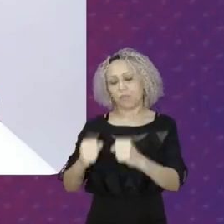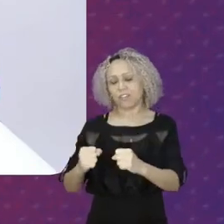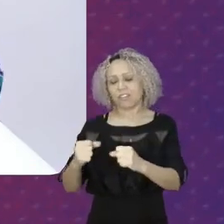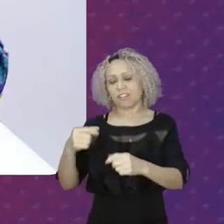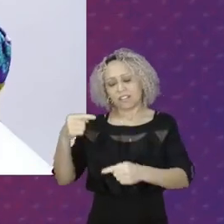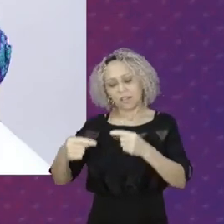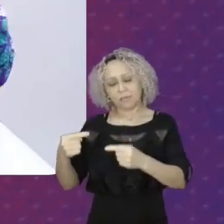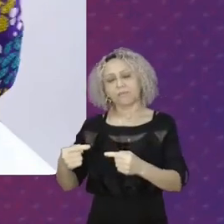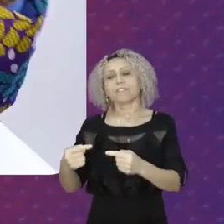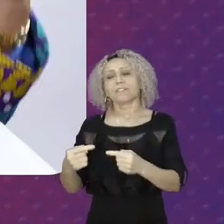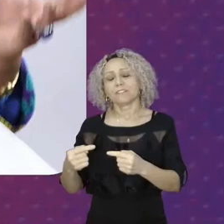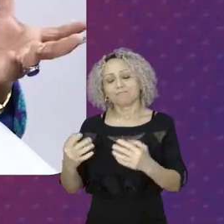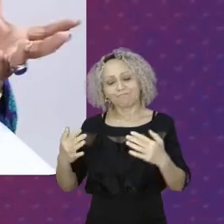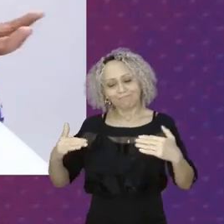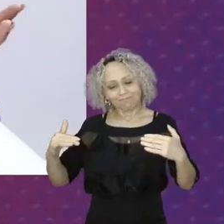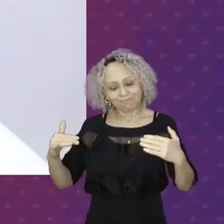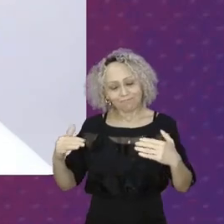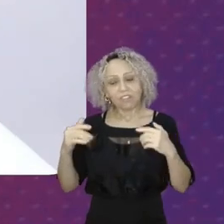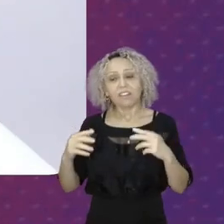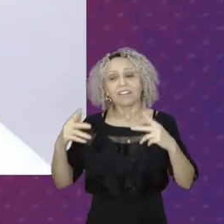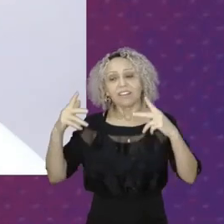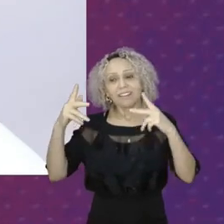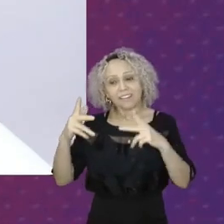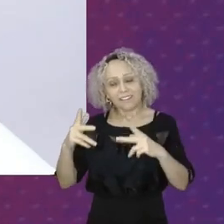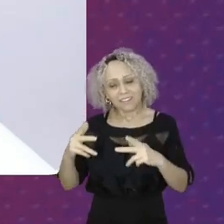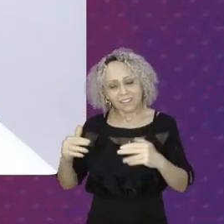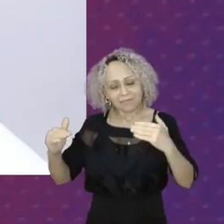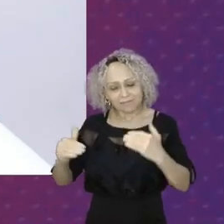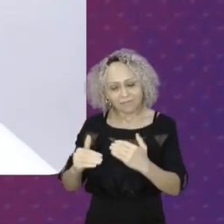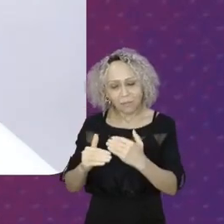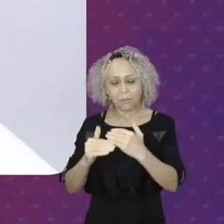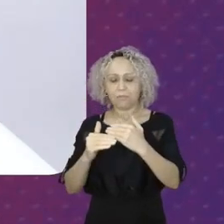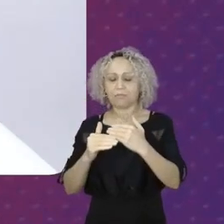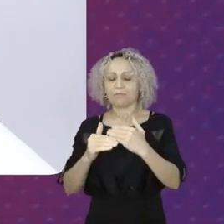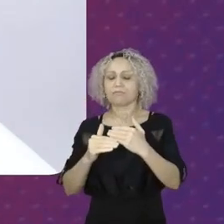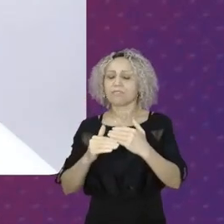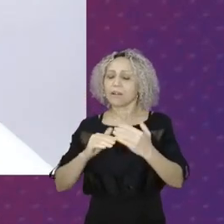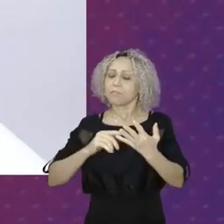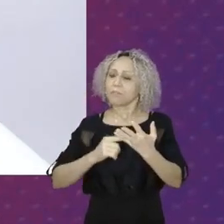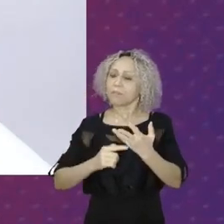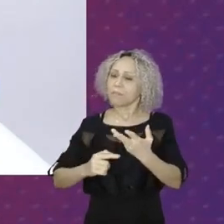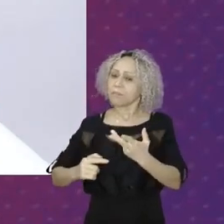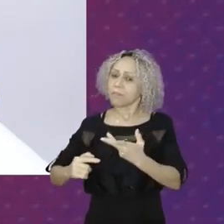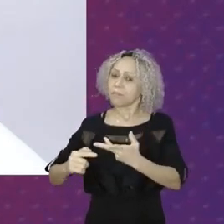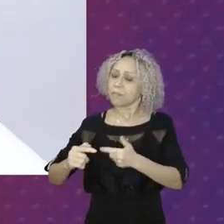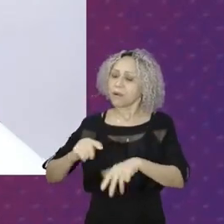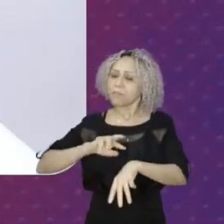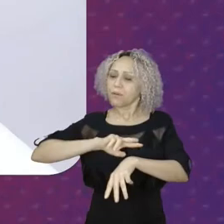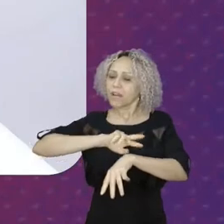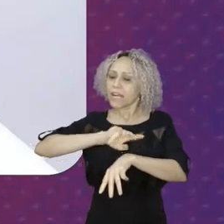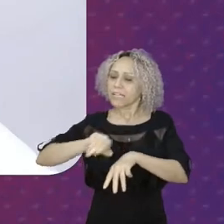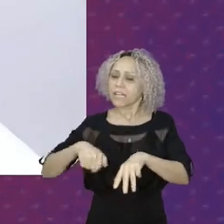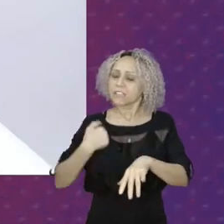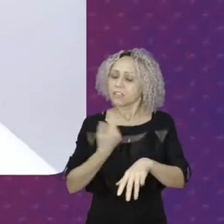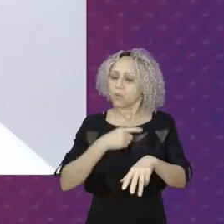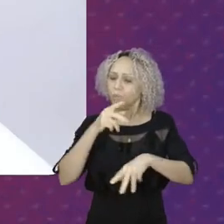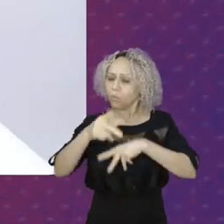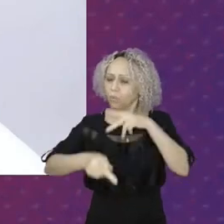a pluralidade, né, que nós somos enquanto povo, enquanto